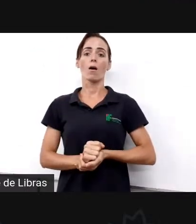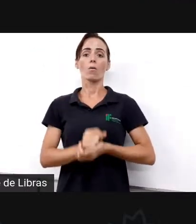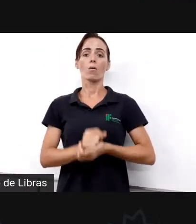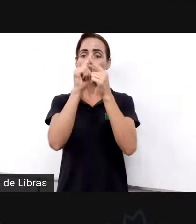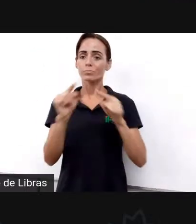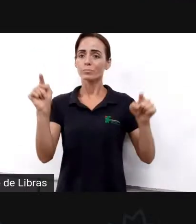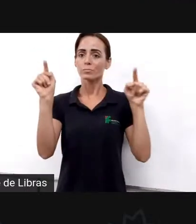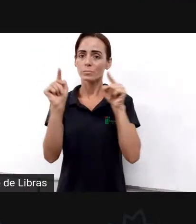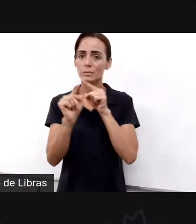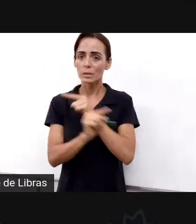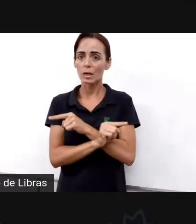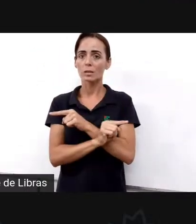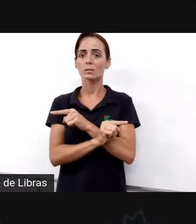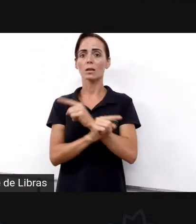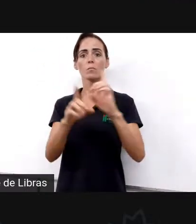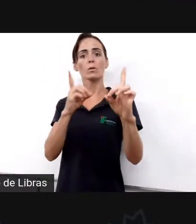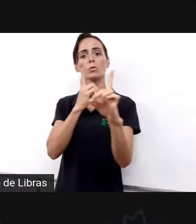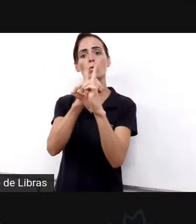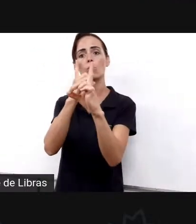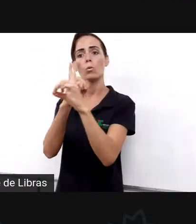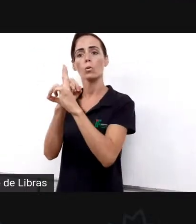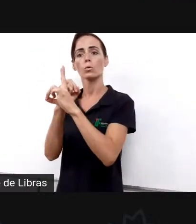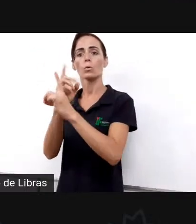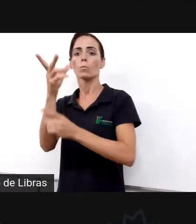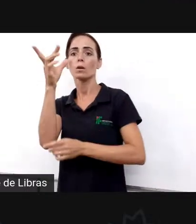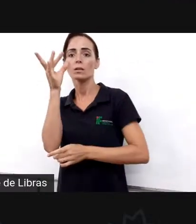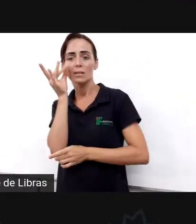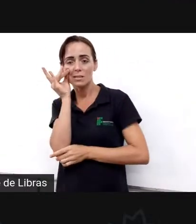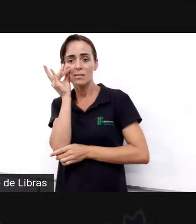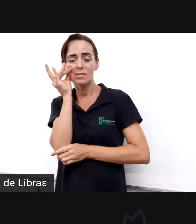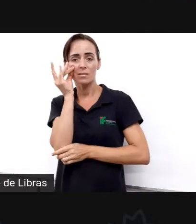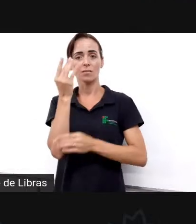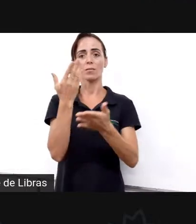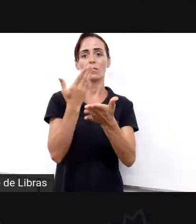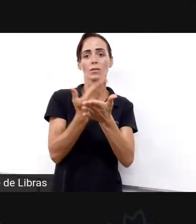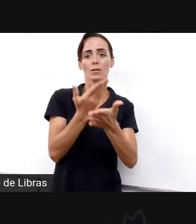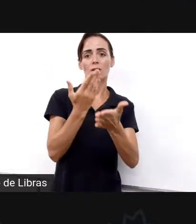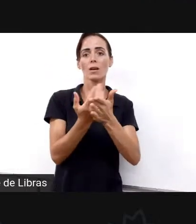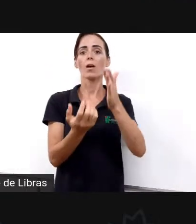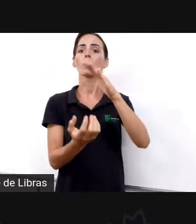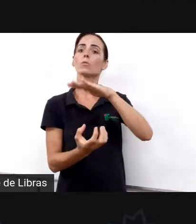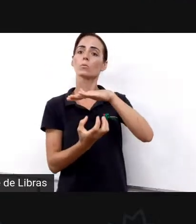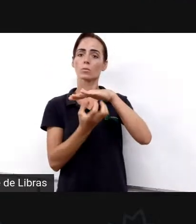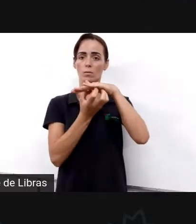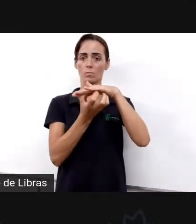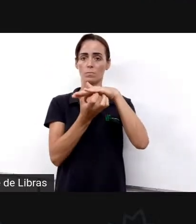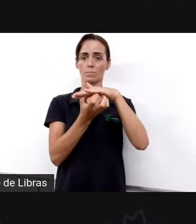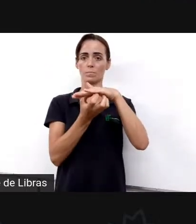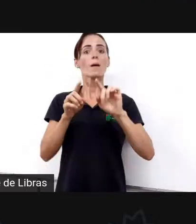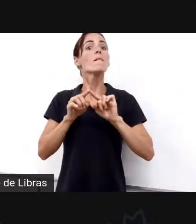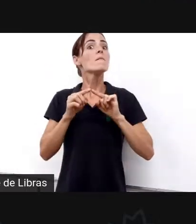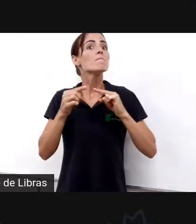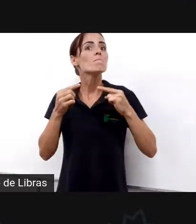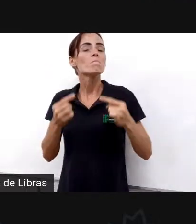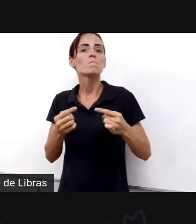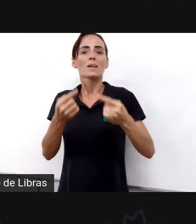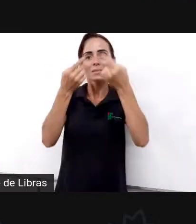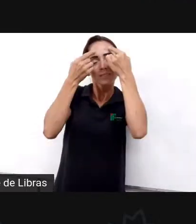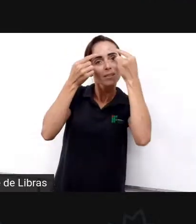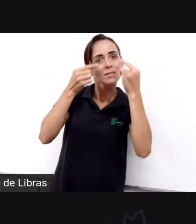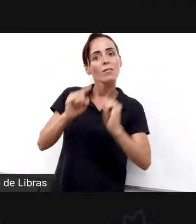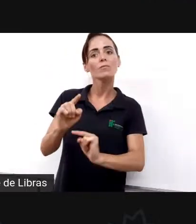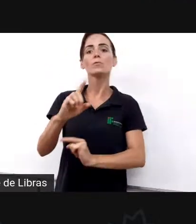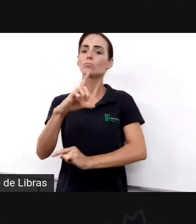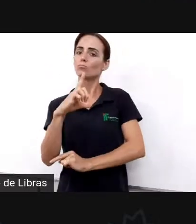o cancelamento dos encontros presenciais e das aulas no campus. Mas, diante de tudo isso,